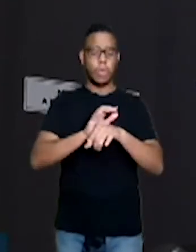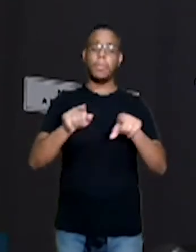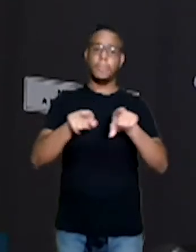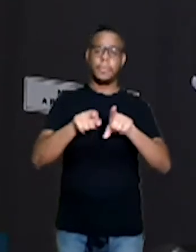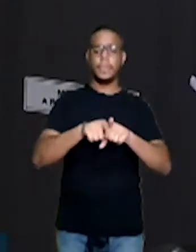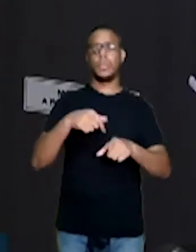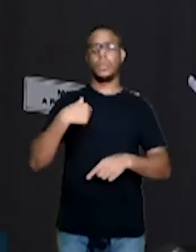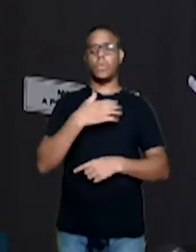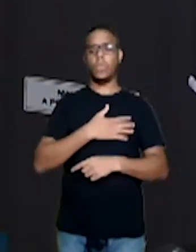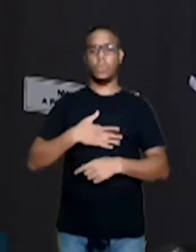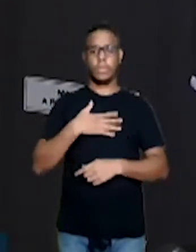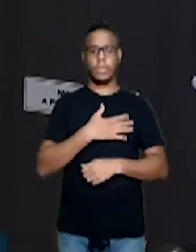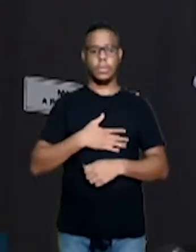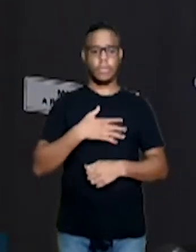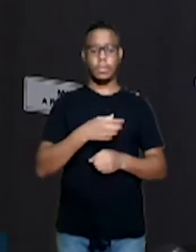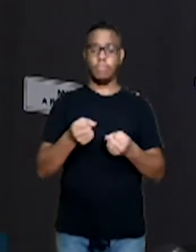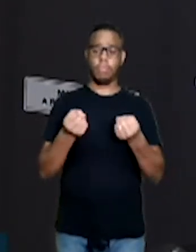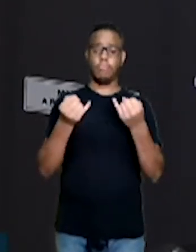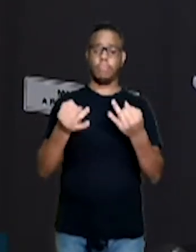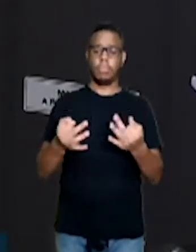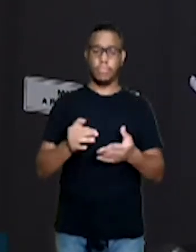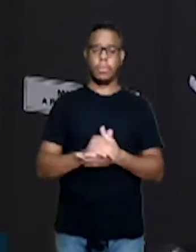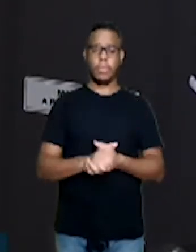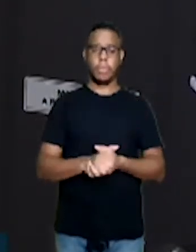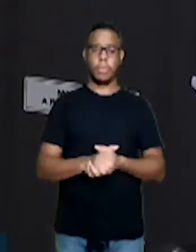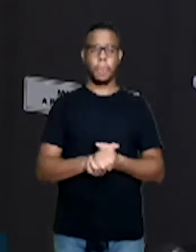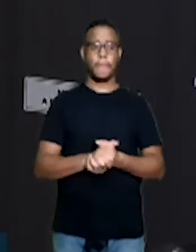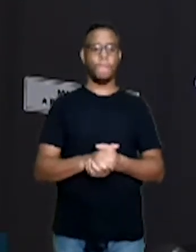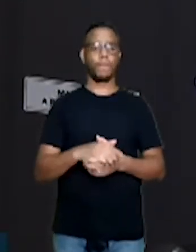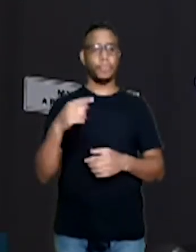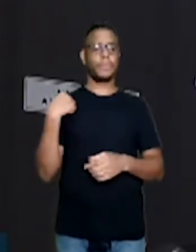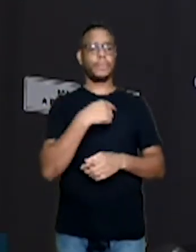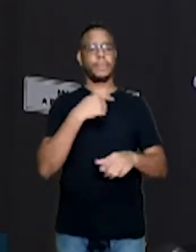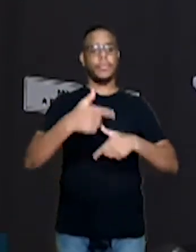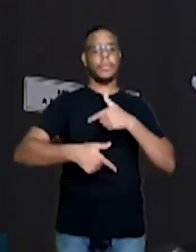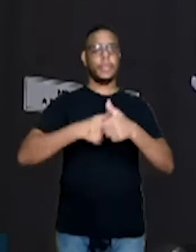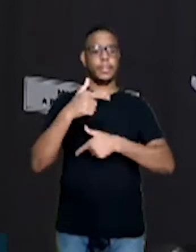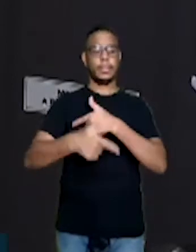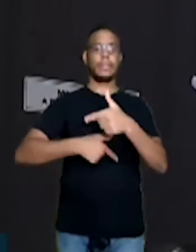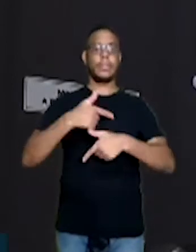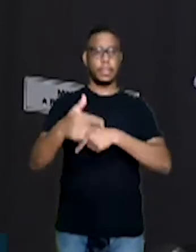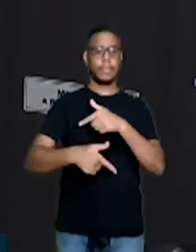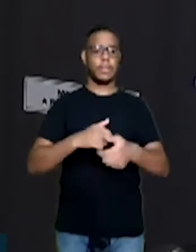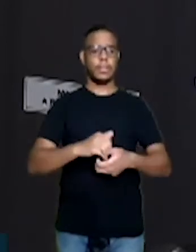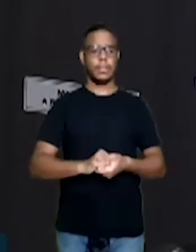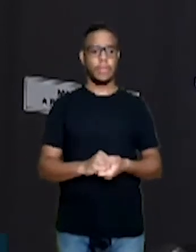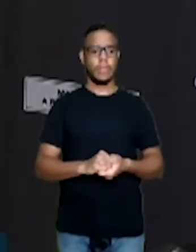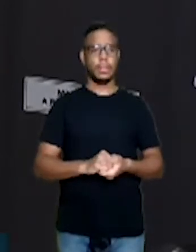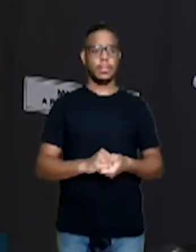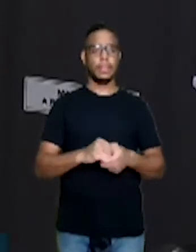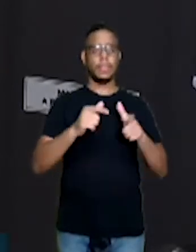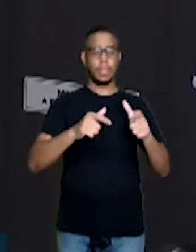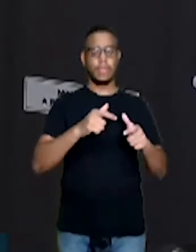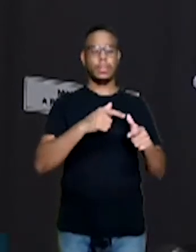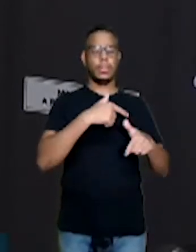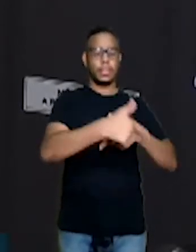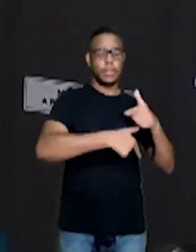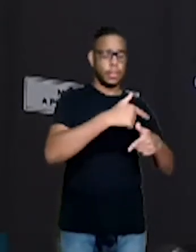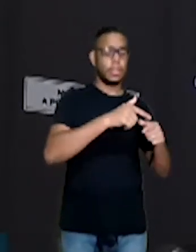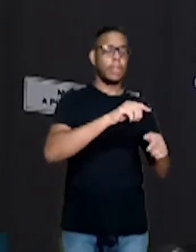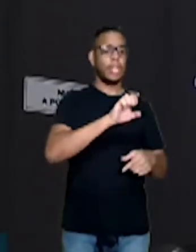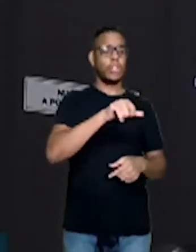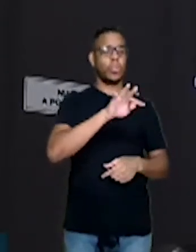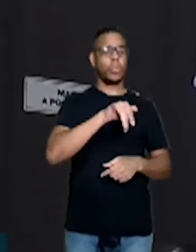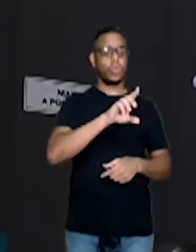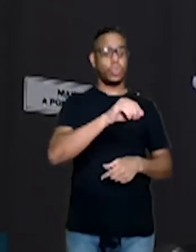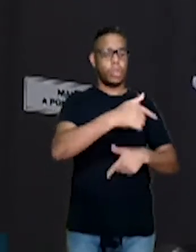de falar que nós estamos trabalhando arduamente na CEI da Estação de Tratamento de Esgoto. Amanhã,